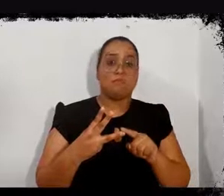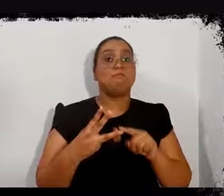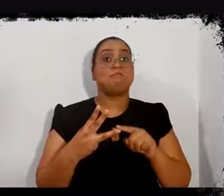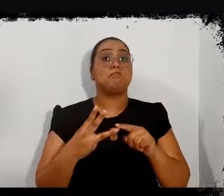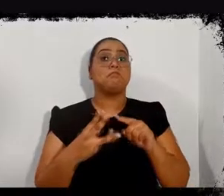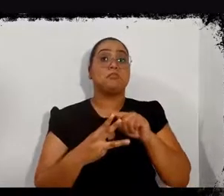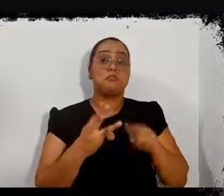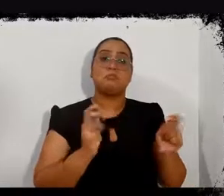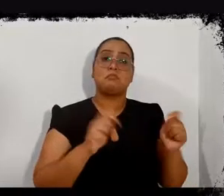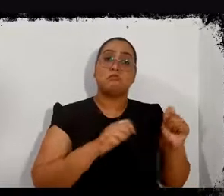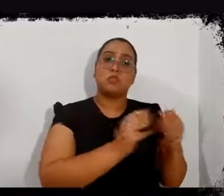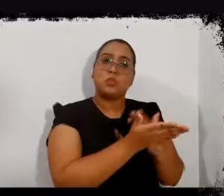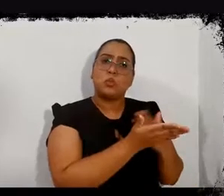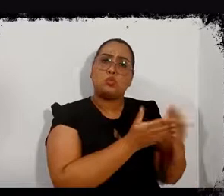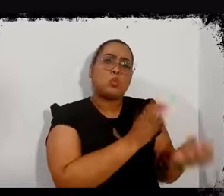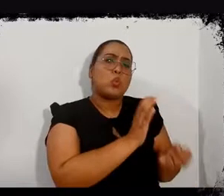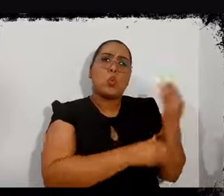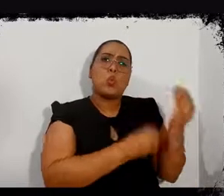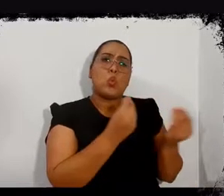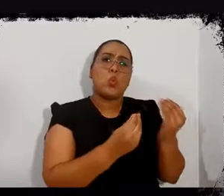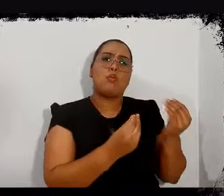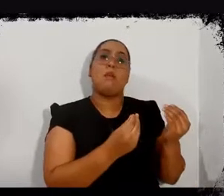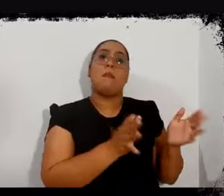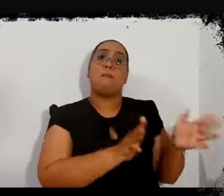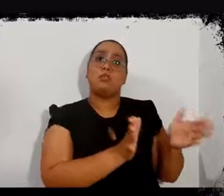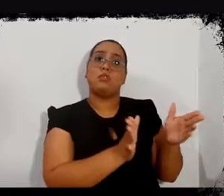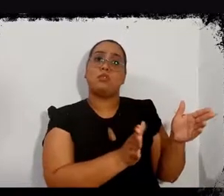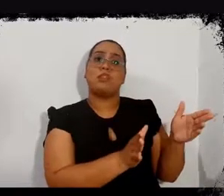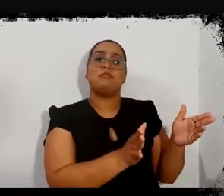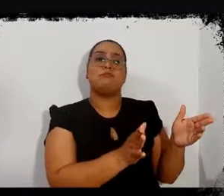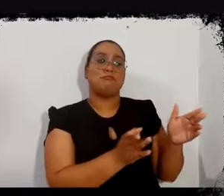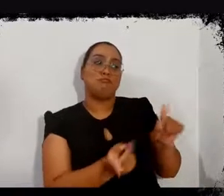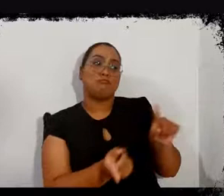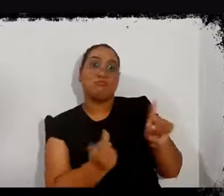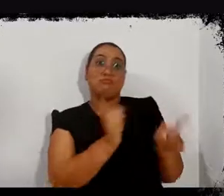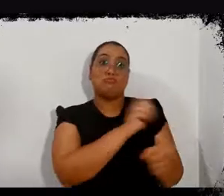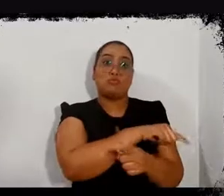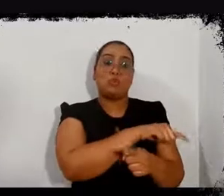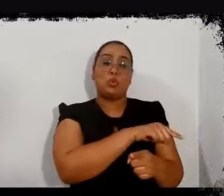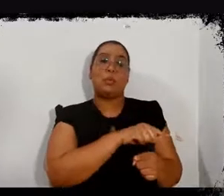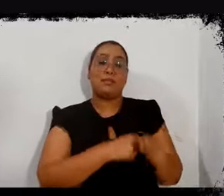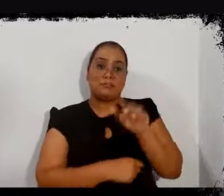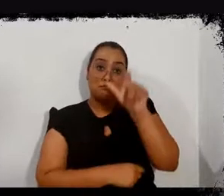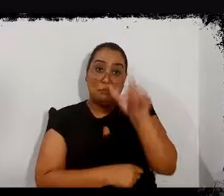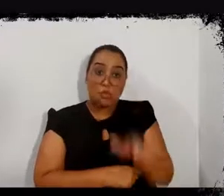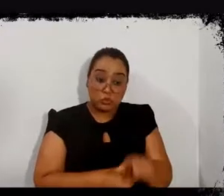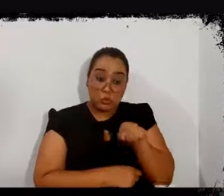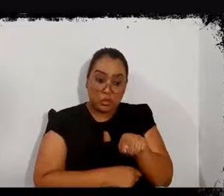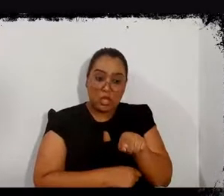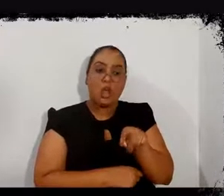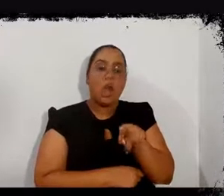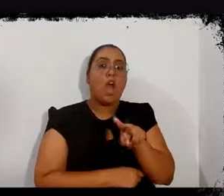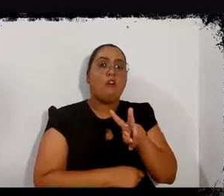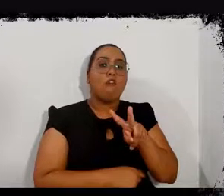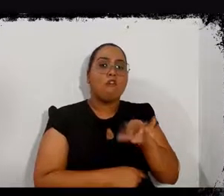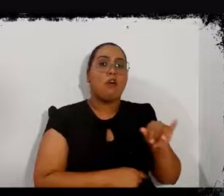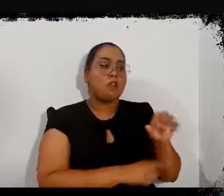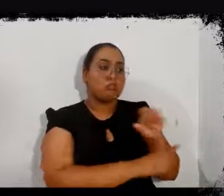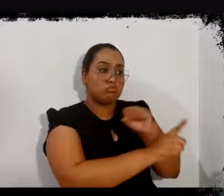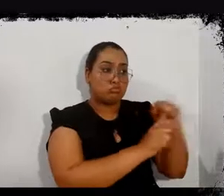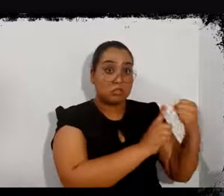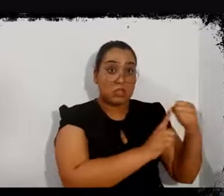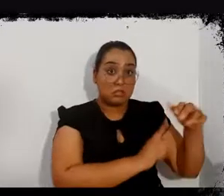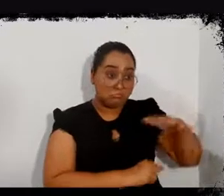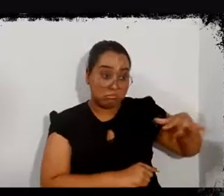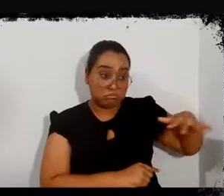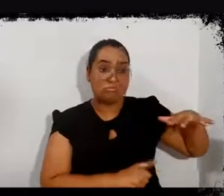Topete, aí na imagem nós temos uma cena, uma ilustração de O Pequeno Polegar. Esses contos